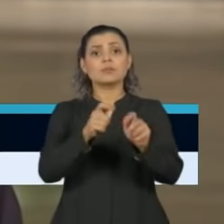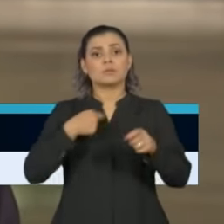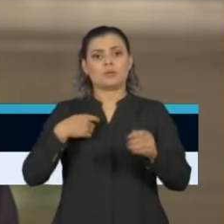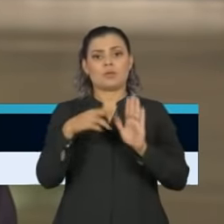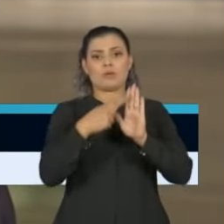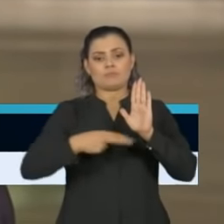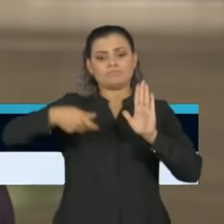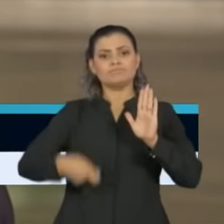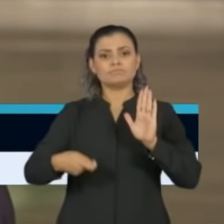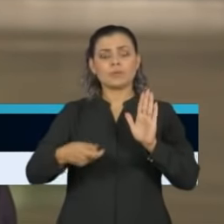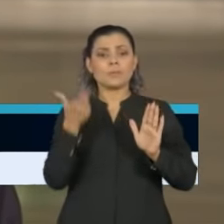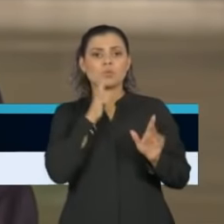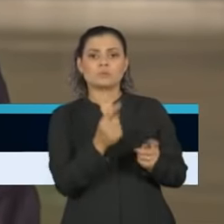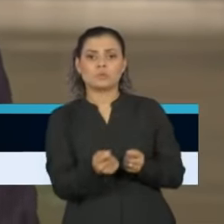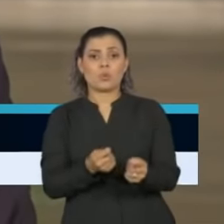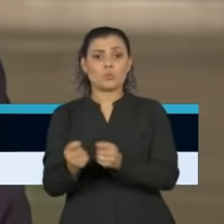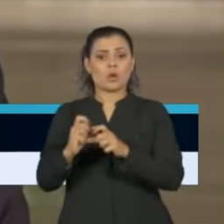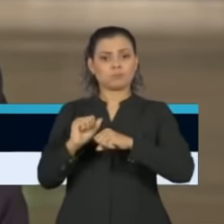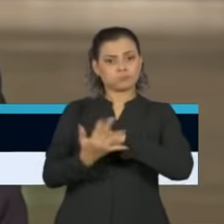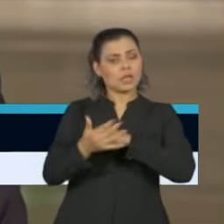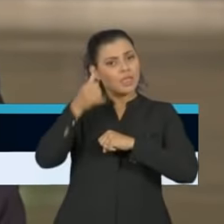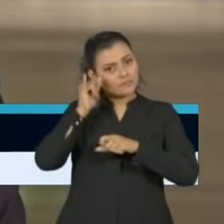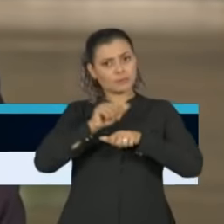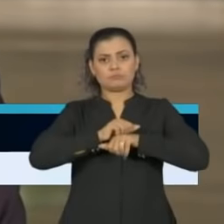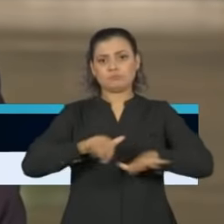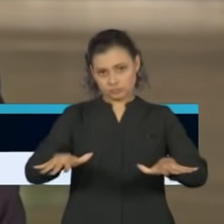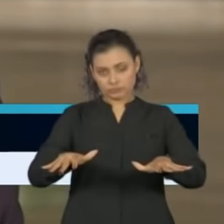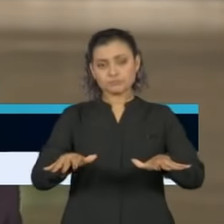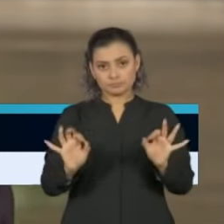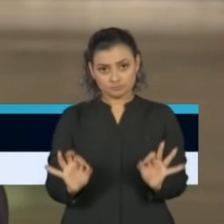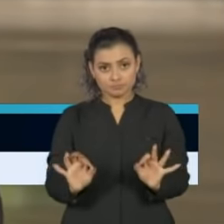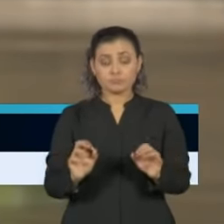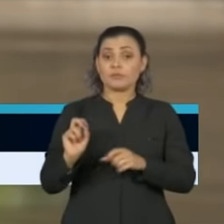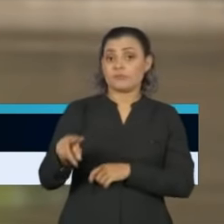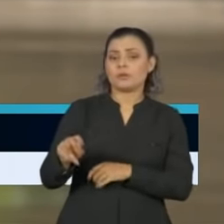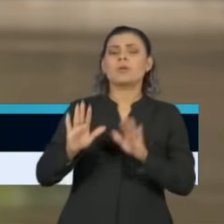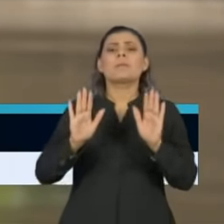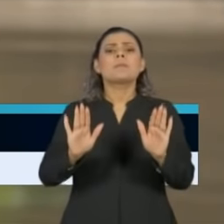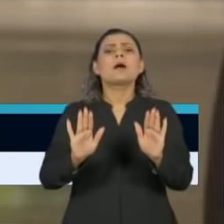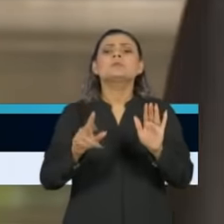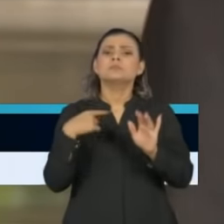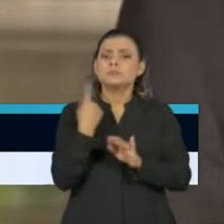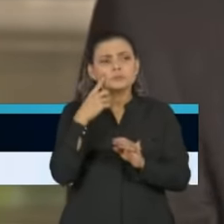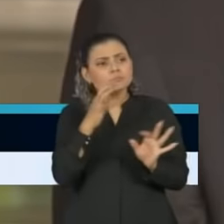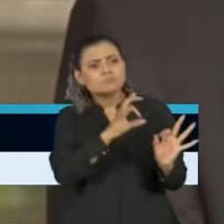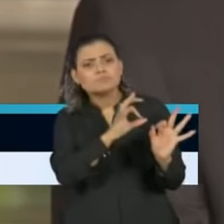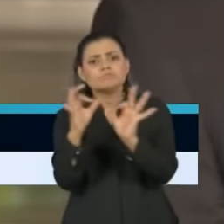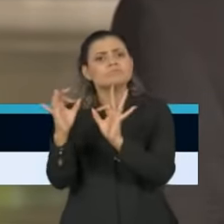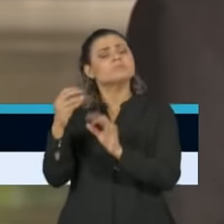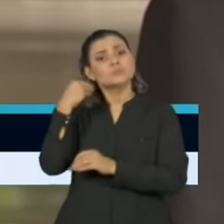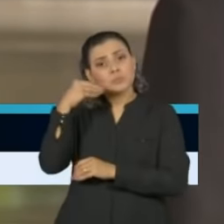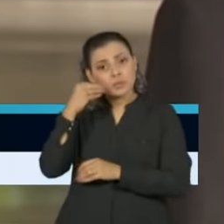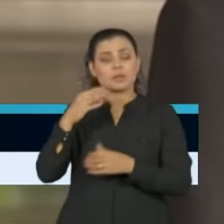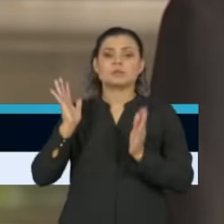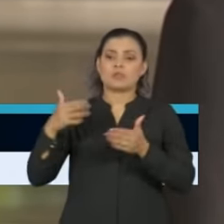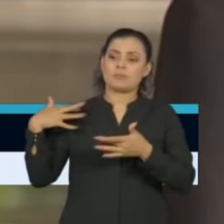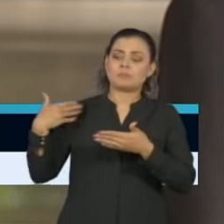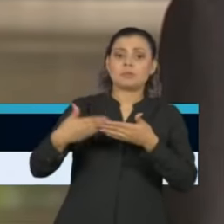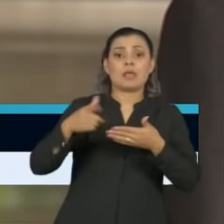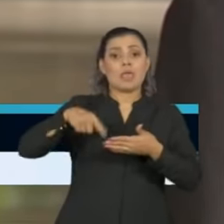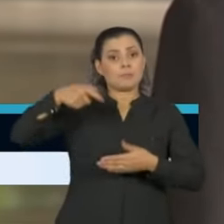rígidas para conseguir conter a evolução do quadro e da disseminação do vírus. E a gente vê, com a experiência internacional, que essas medidas